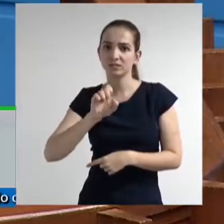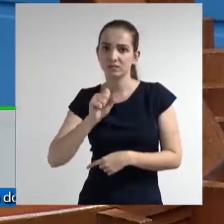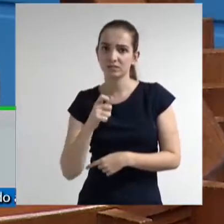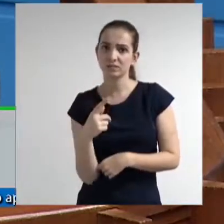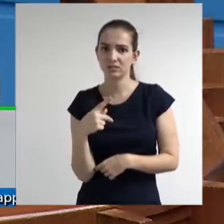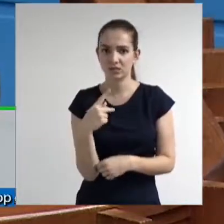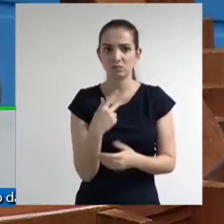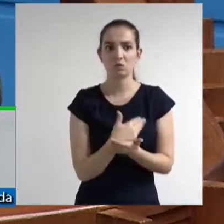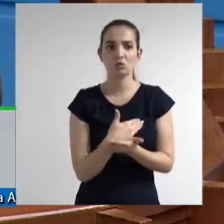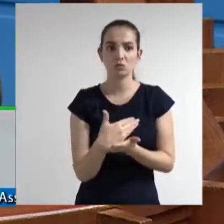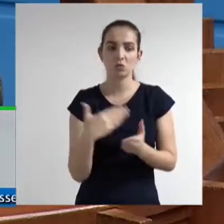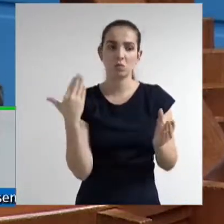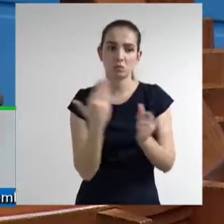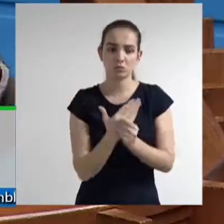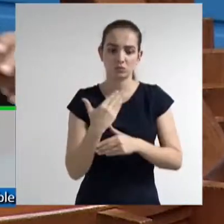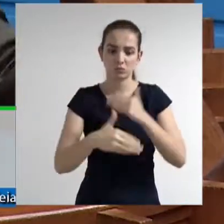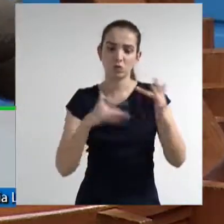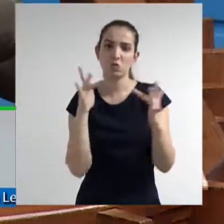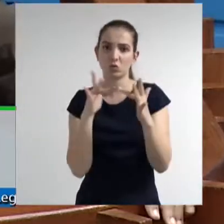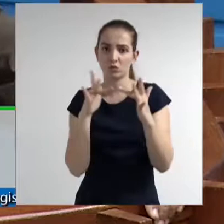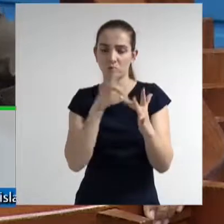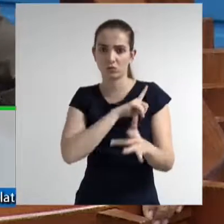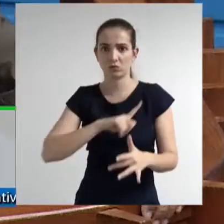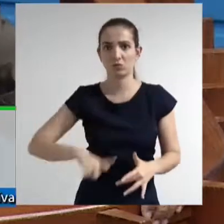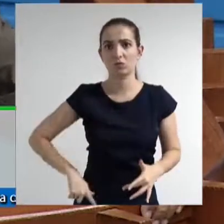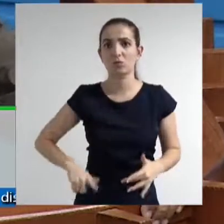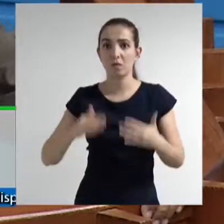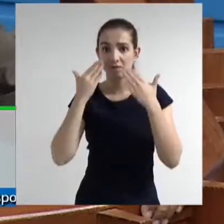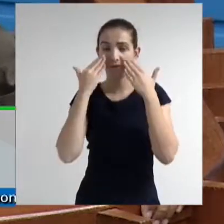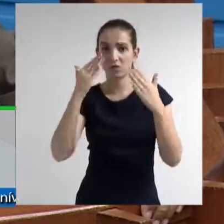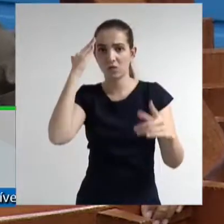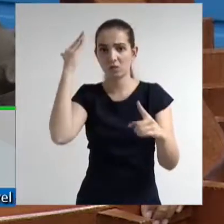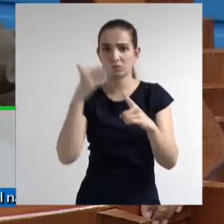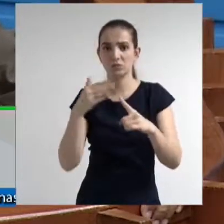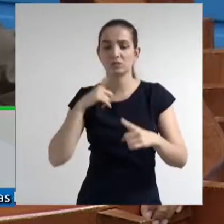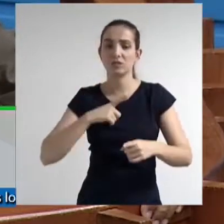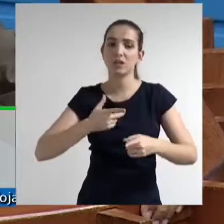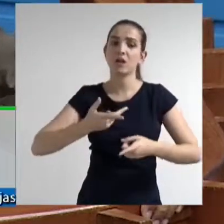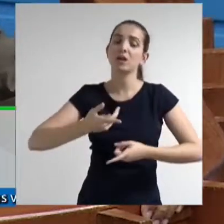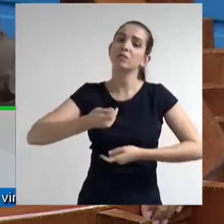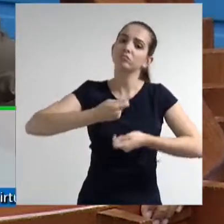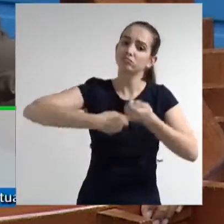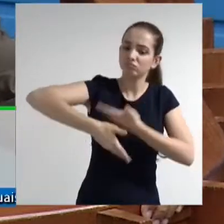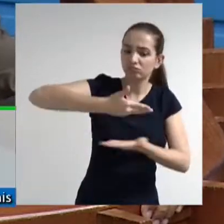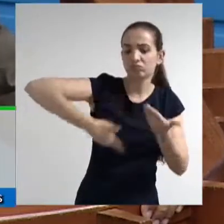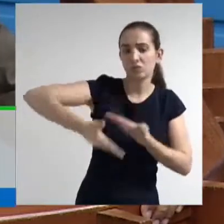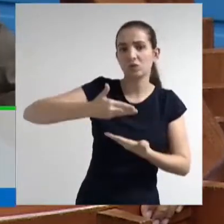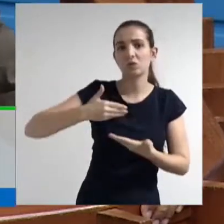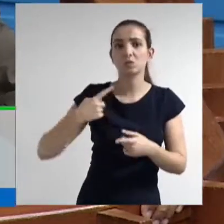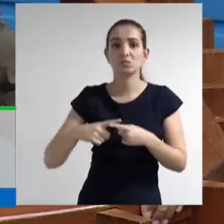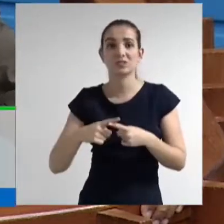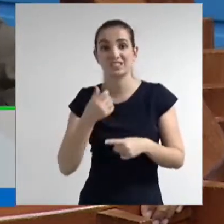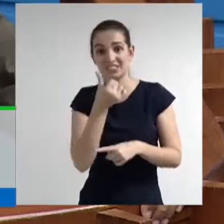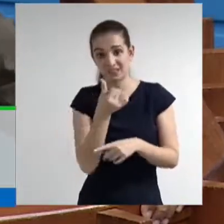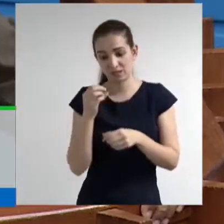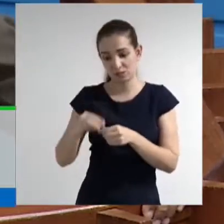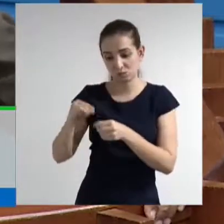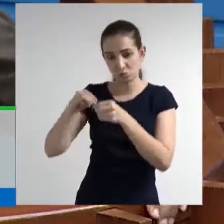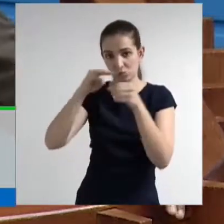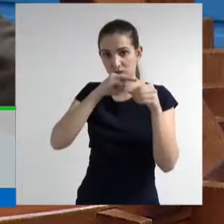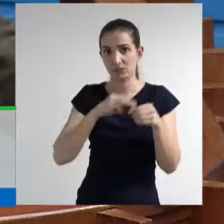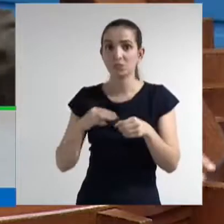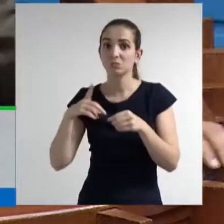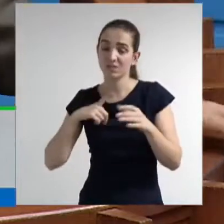um processo de contato com o governo do Estado, visando uma negociação, uma vez que os 6 municípios